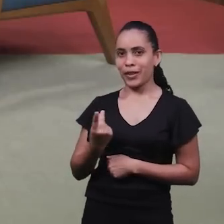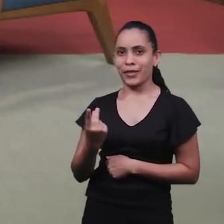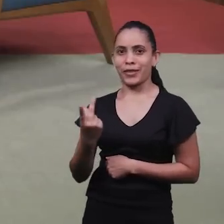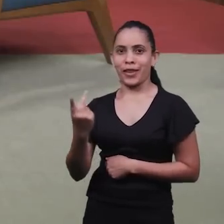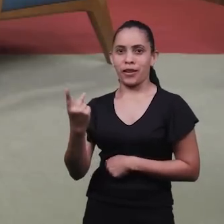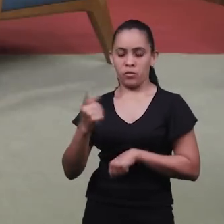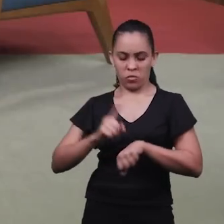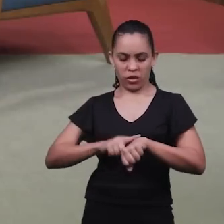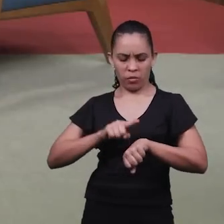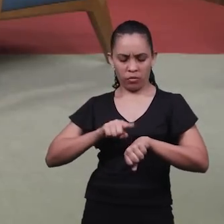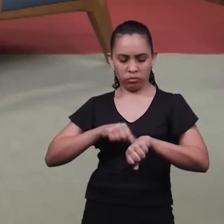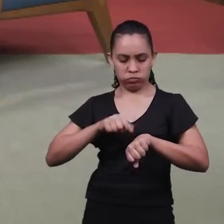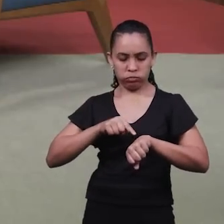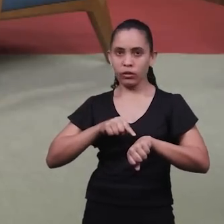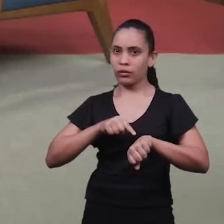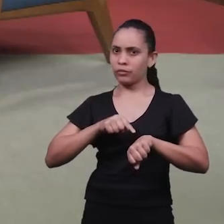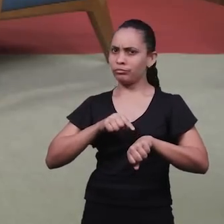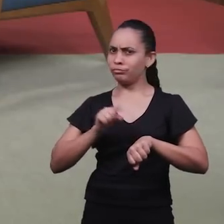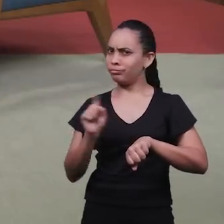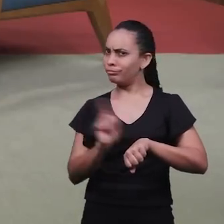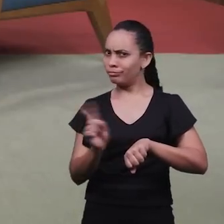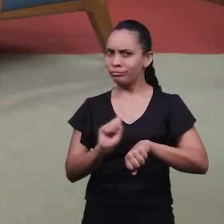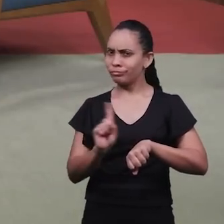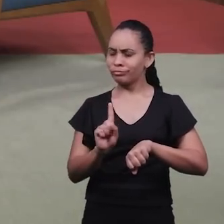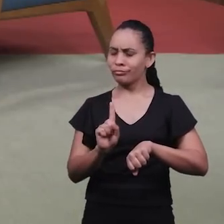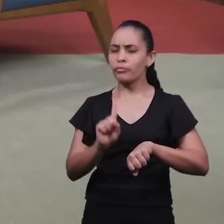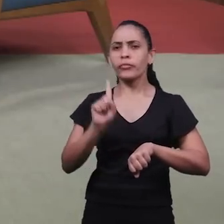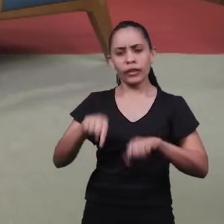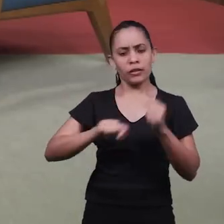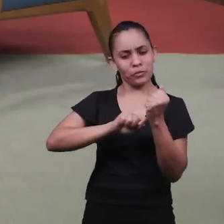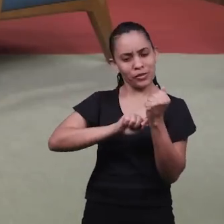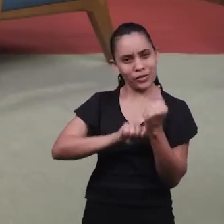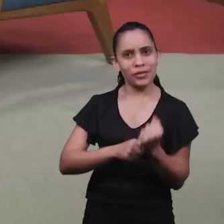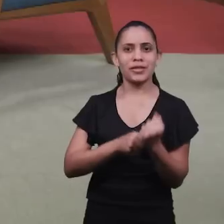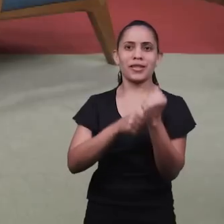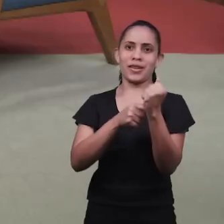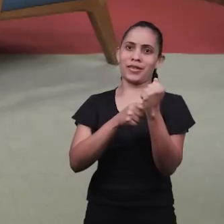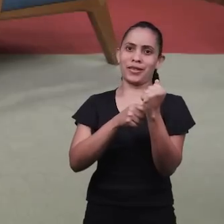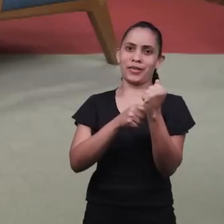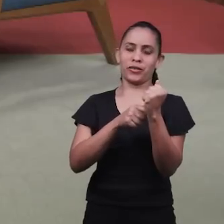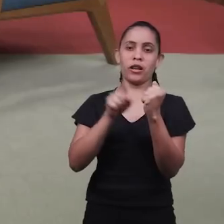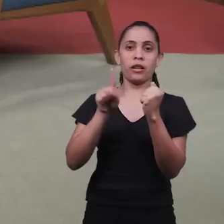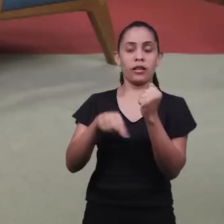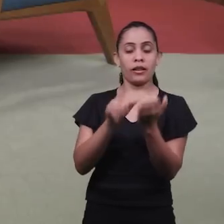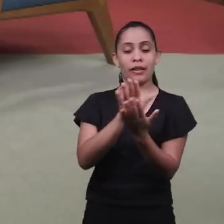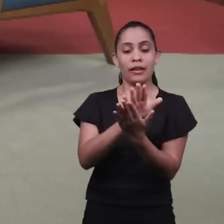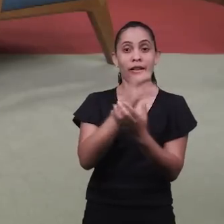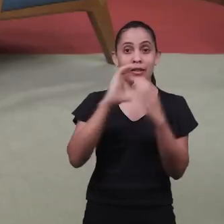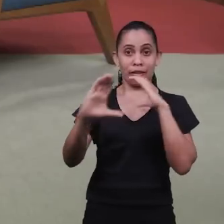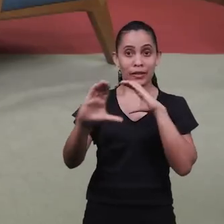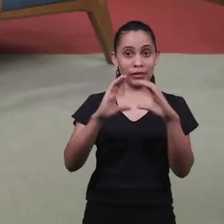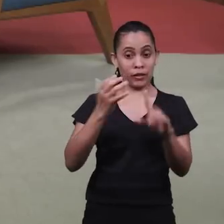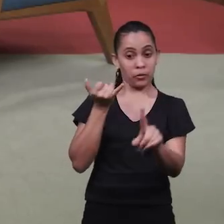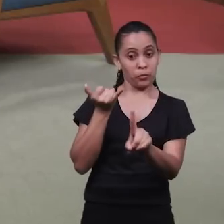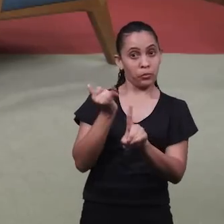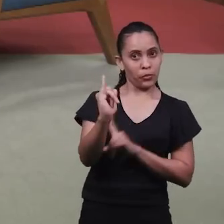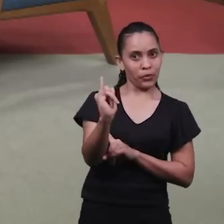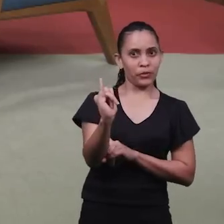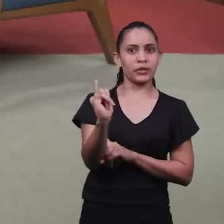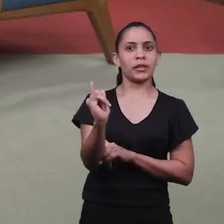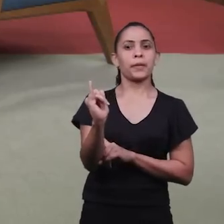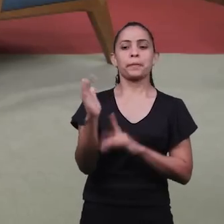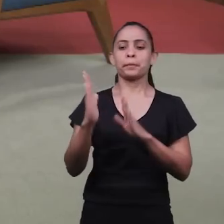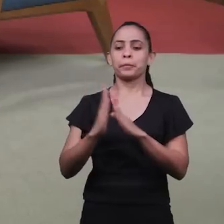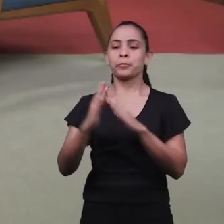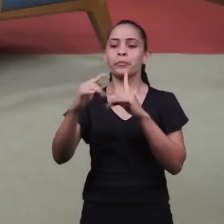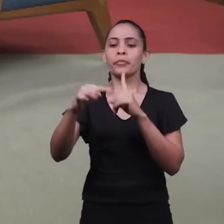tempo não é contado. O tempo não é contado. Então, este é o segredo lá em Cantares profetizado, e